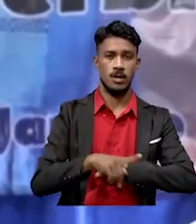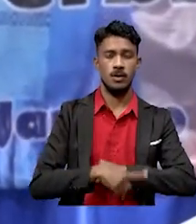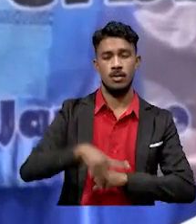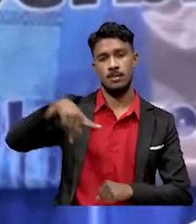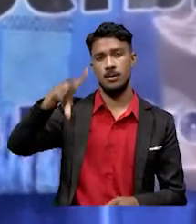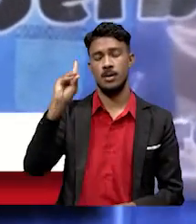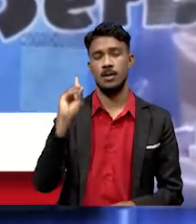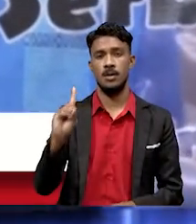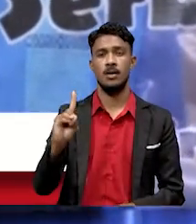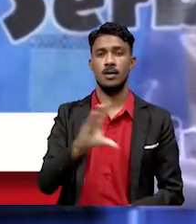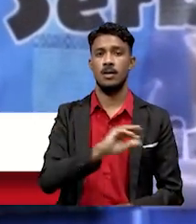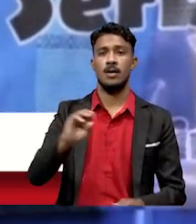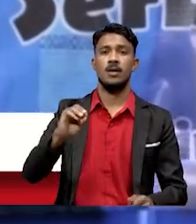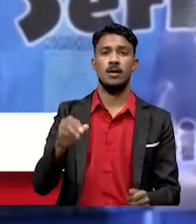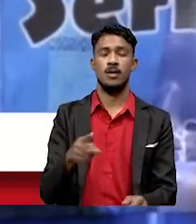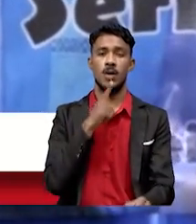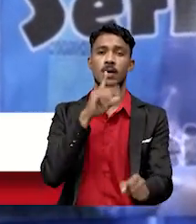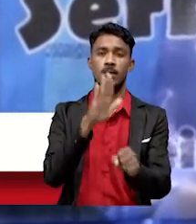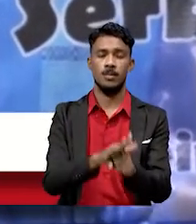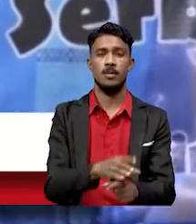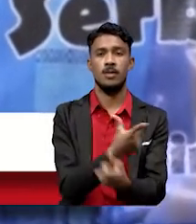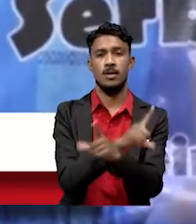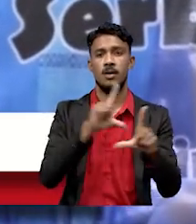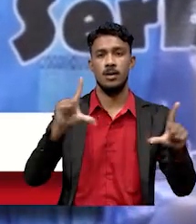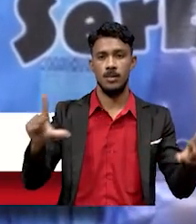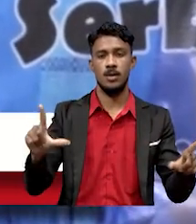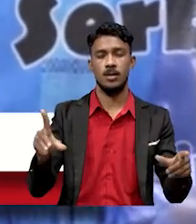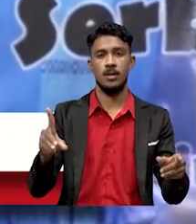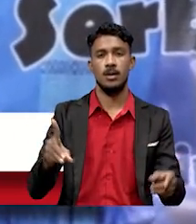Democrático cumpre o mecanismo democrático.